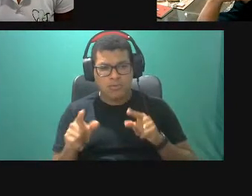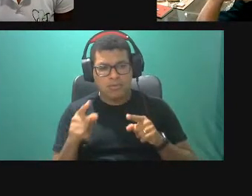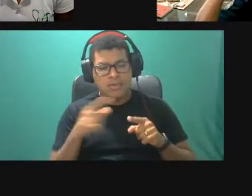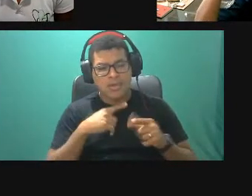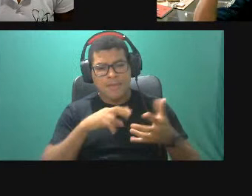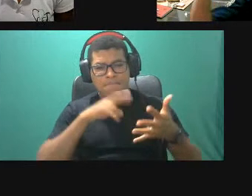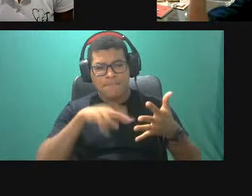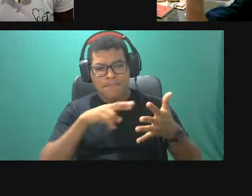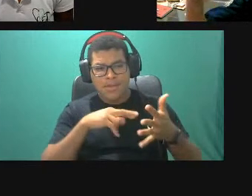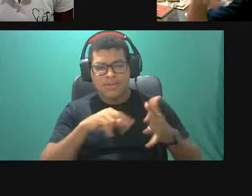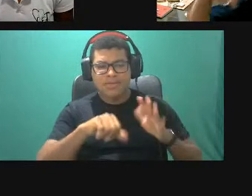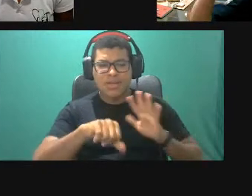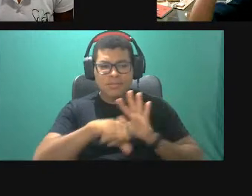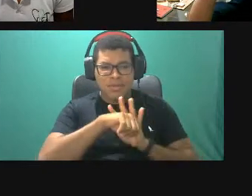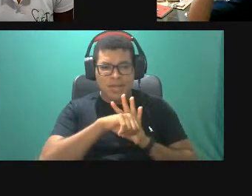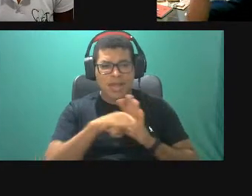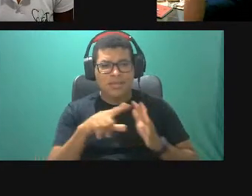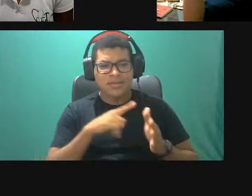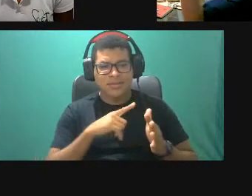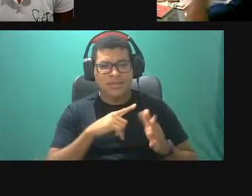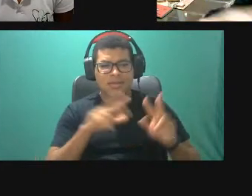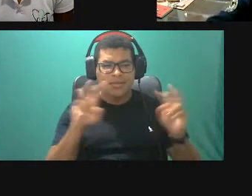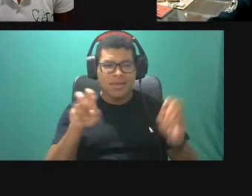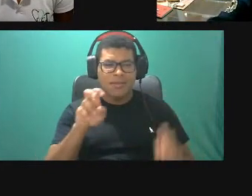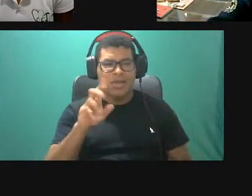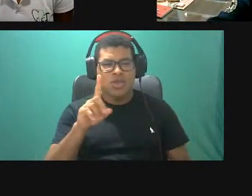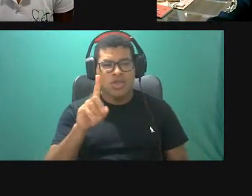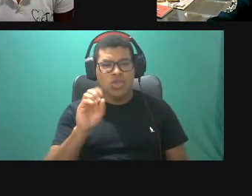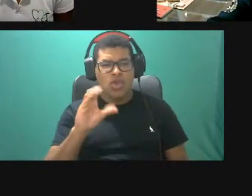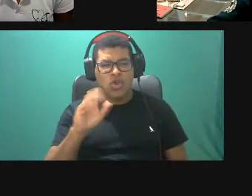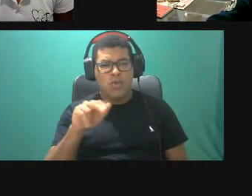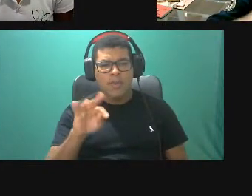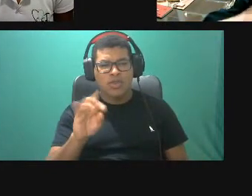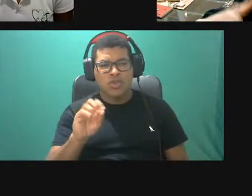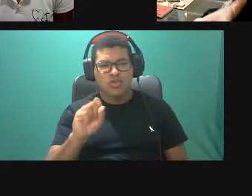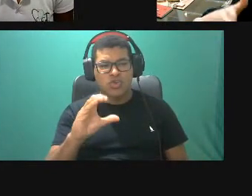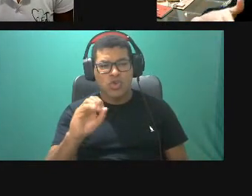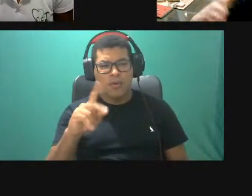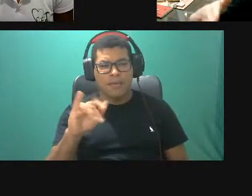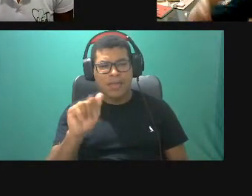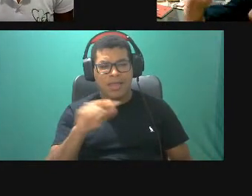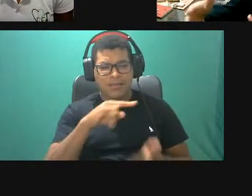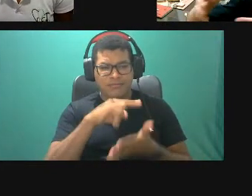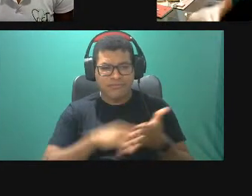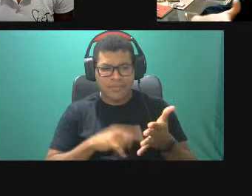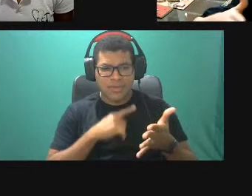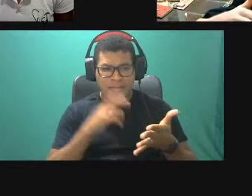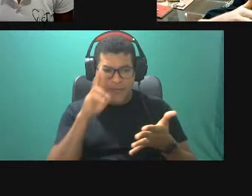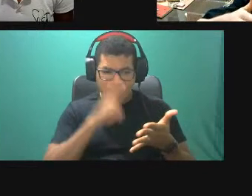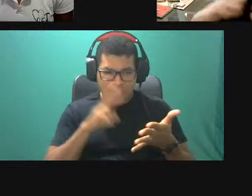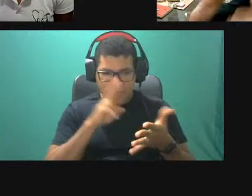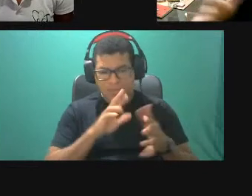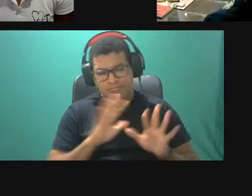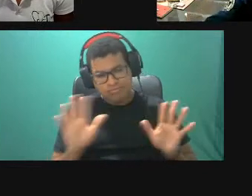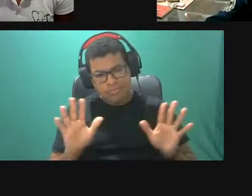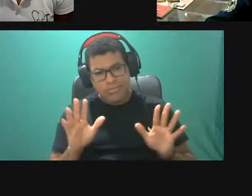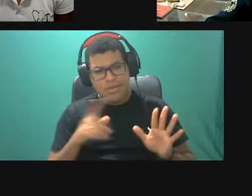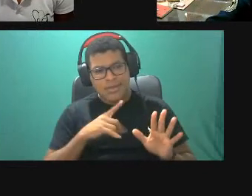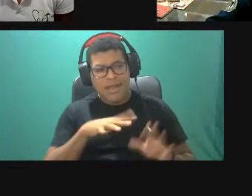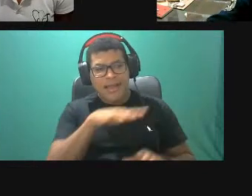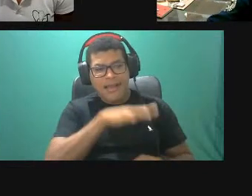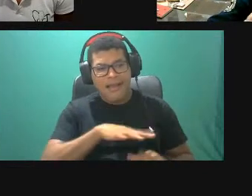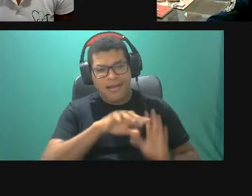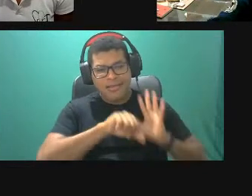pode ser lotado na documentoscopia, aí são outras histórias ali também, mas aí você vai trabalhar numa esfera criminal com um campo de